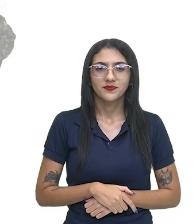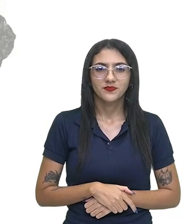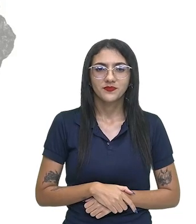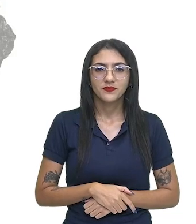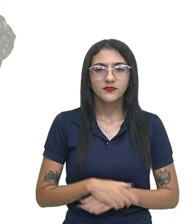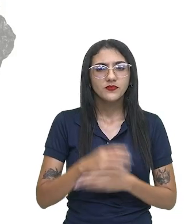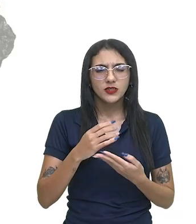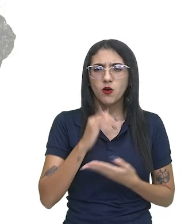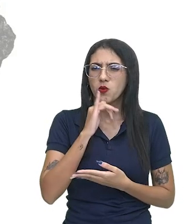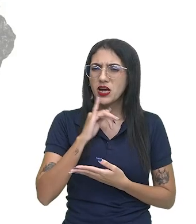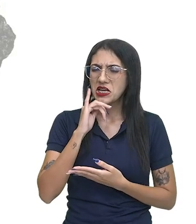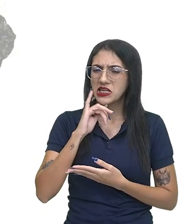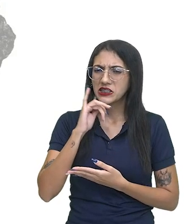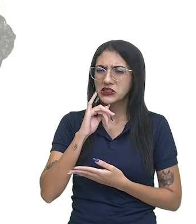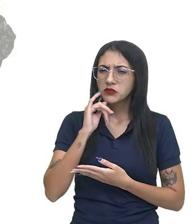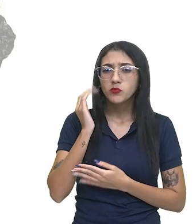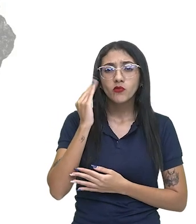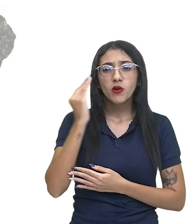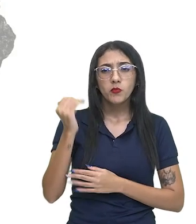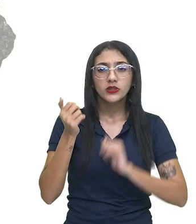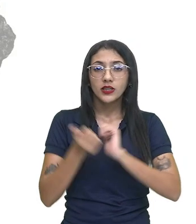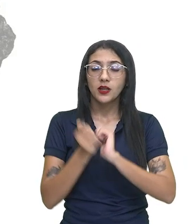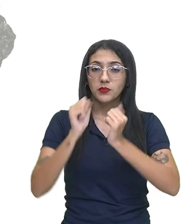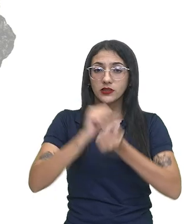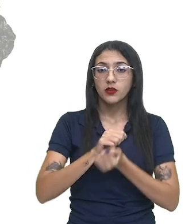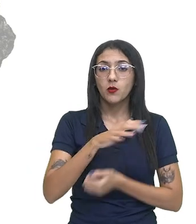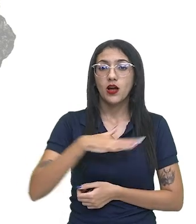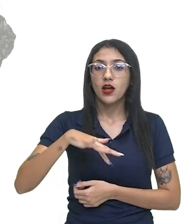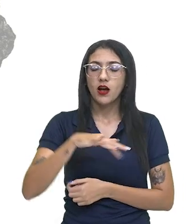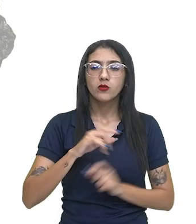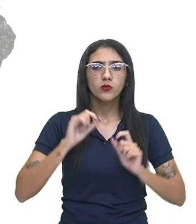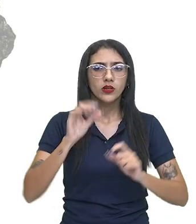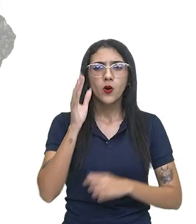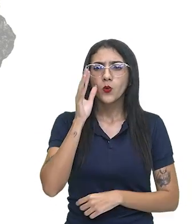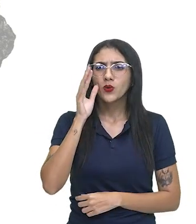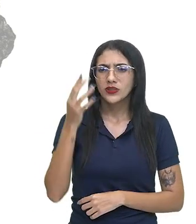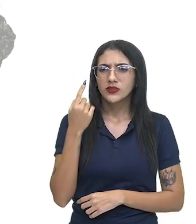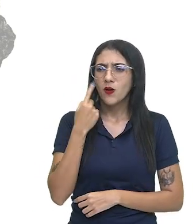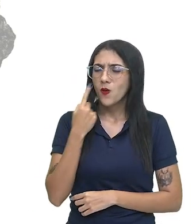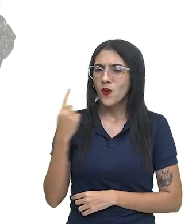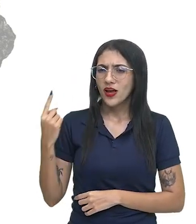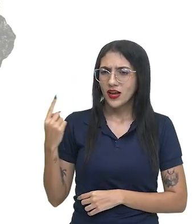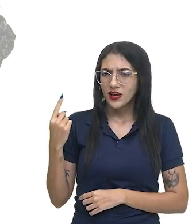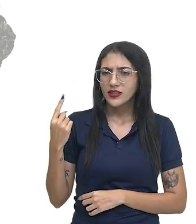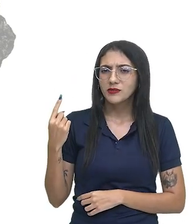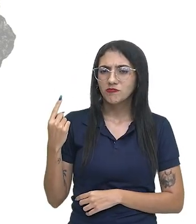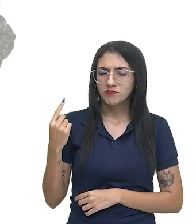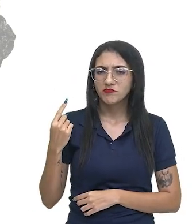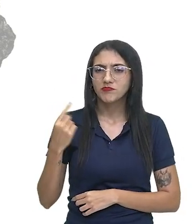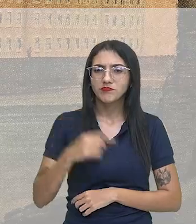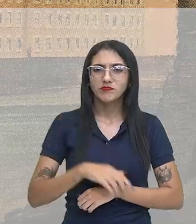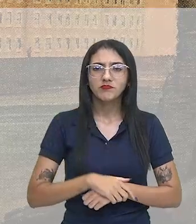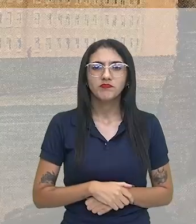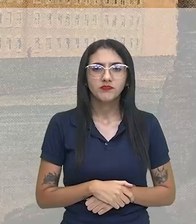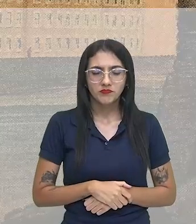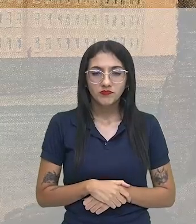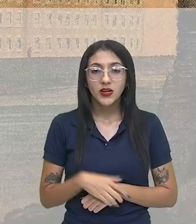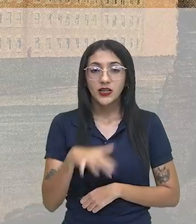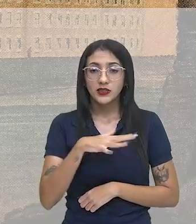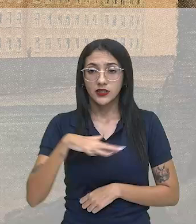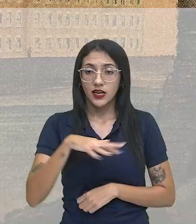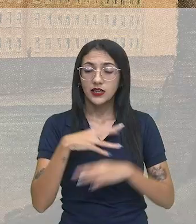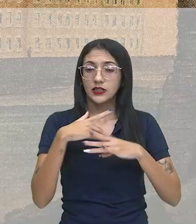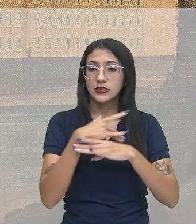Um exemplo clássico de adaptação ao ambiente é o que ocorreu entre as mariposas da espécie Biston betulária na cidade